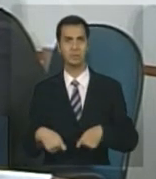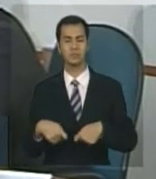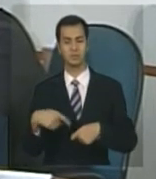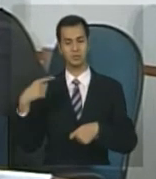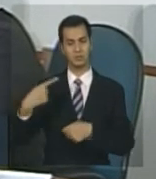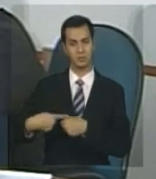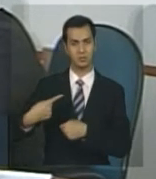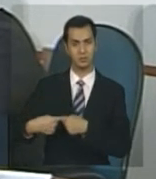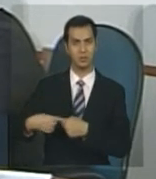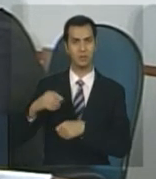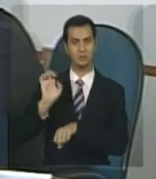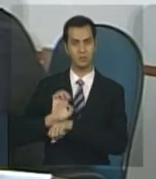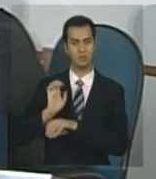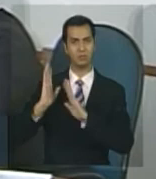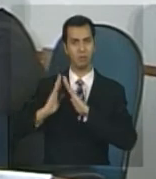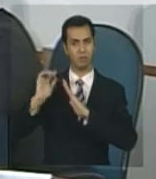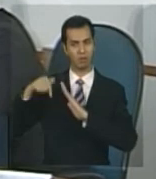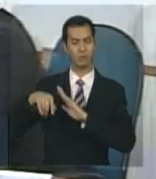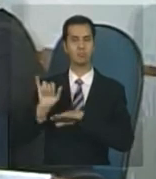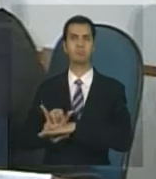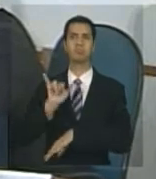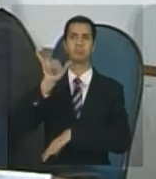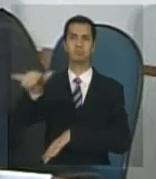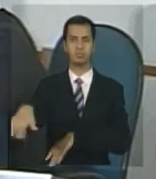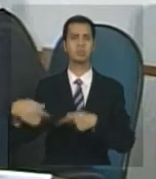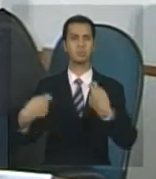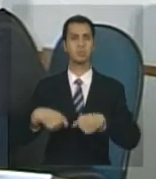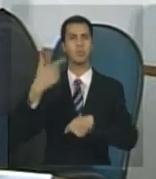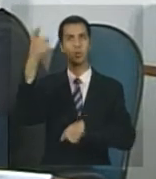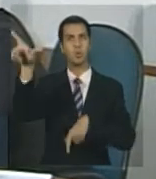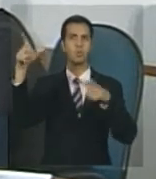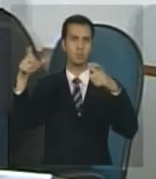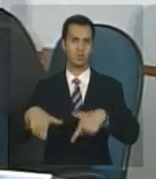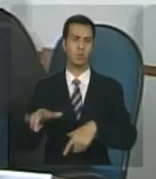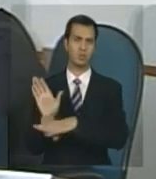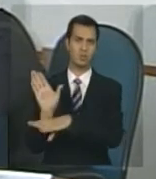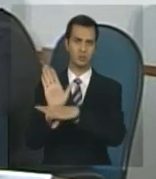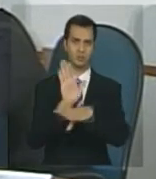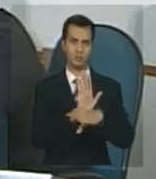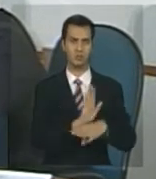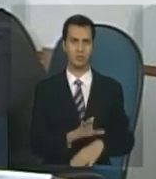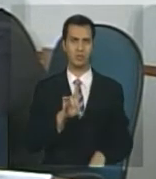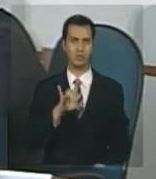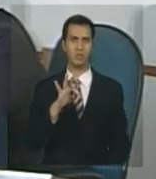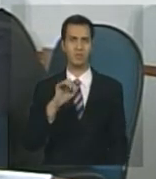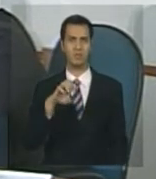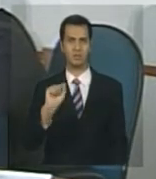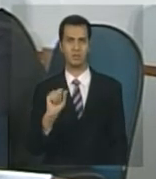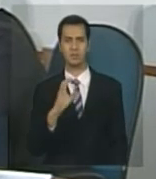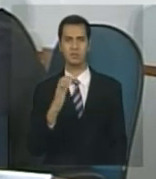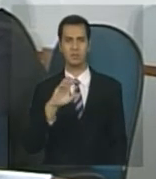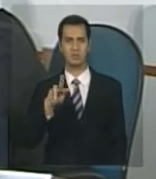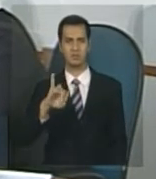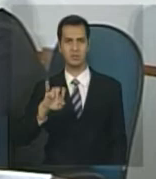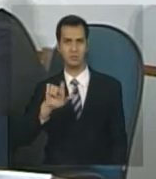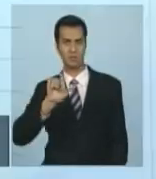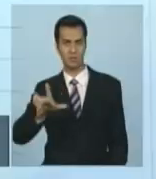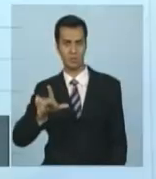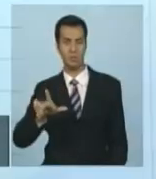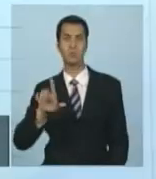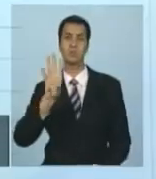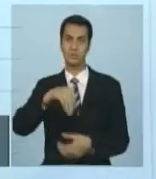dos seus estados de origem para reforçar o trabalho das defesas civis estaduais